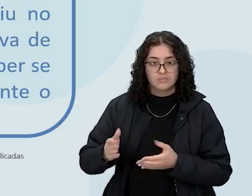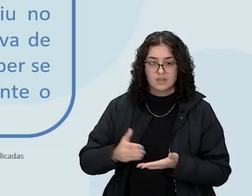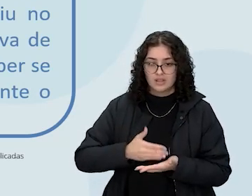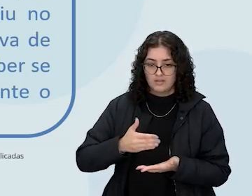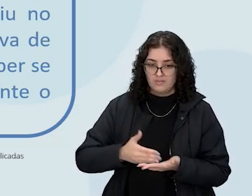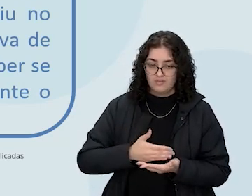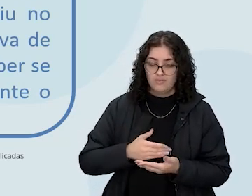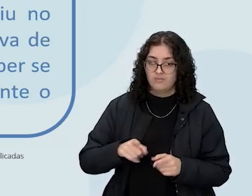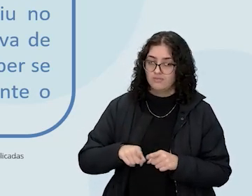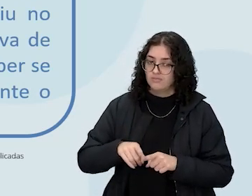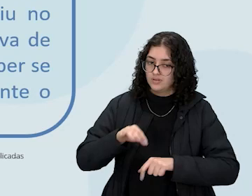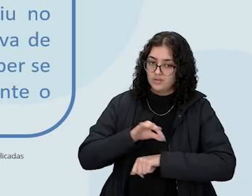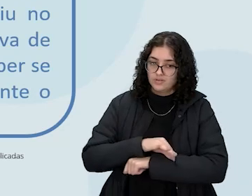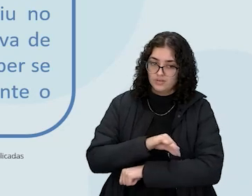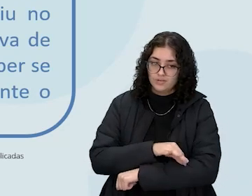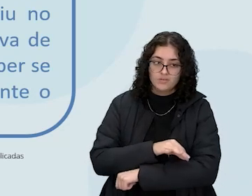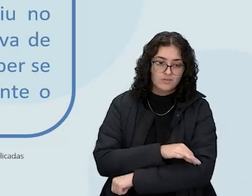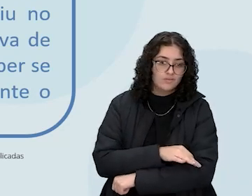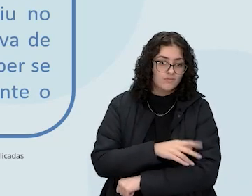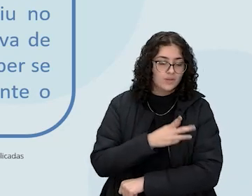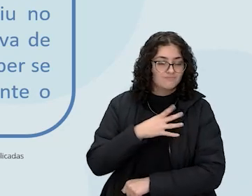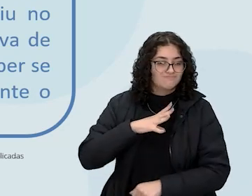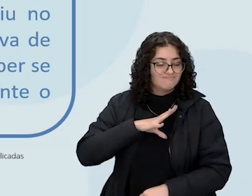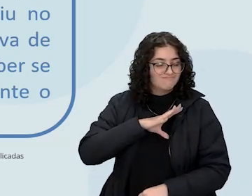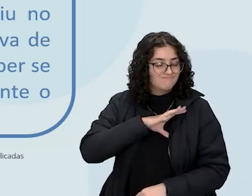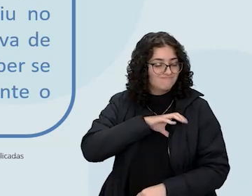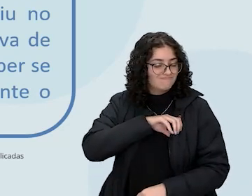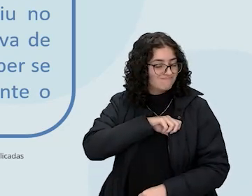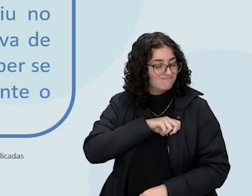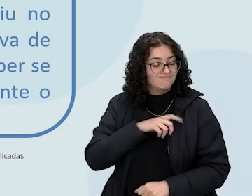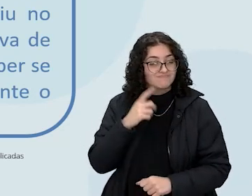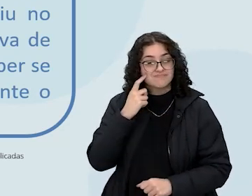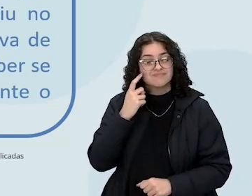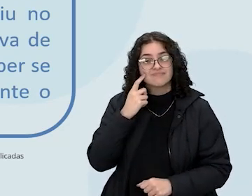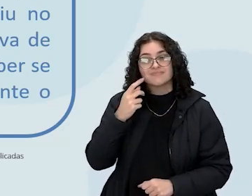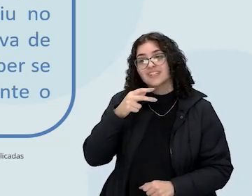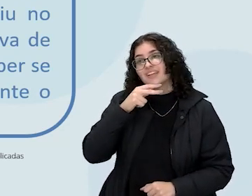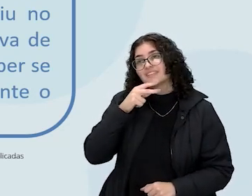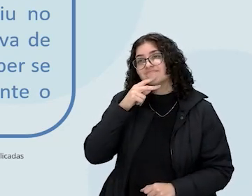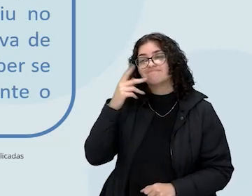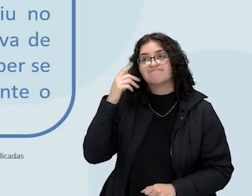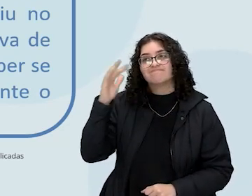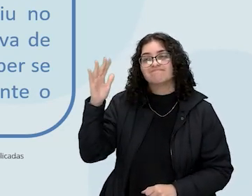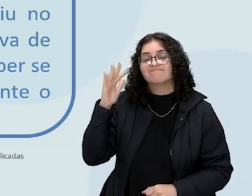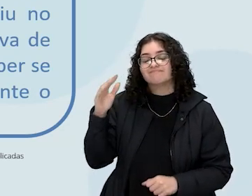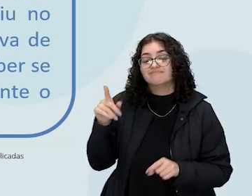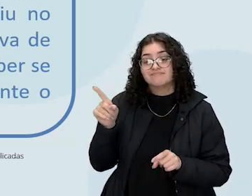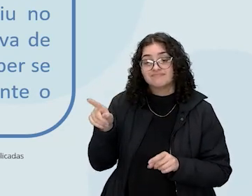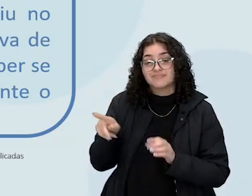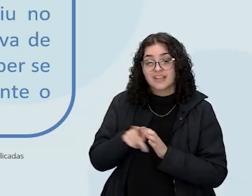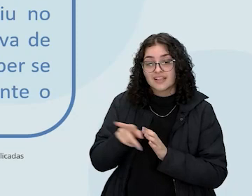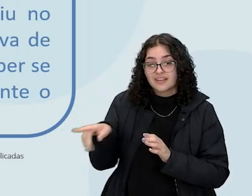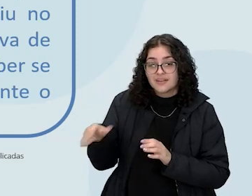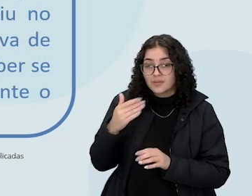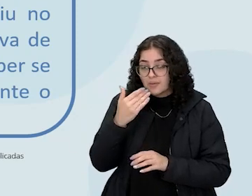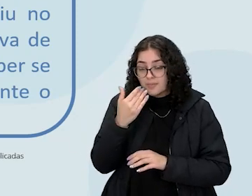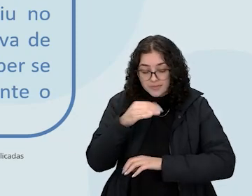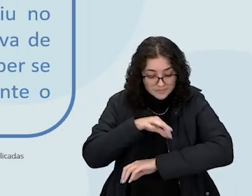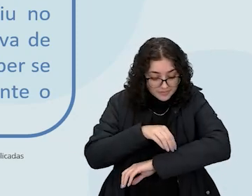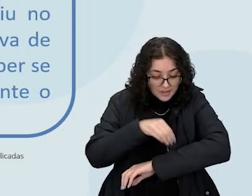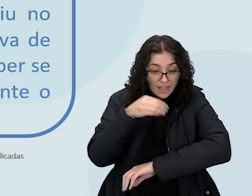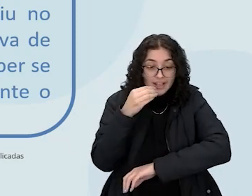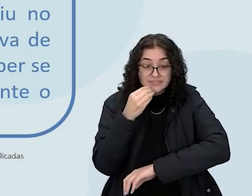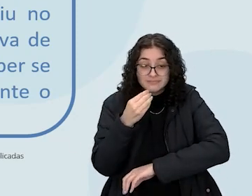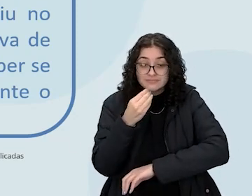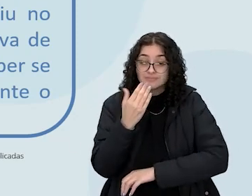livro. Plantou com muito amor, pensando em sua netinha que iria saborear os